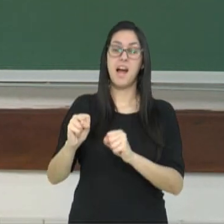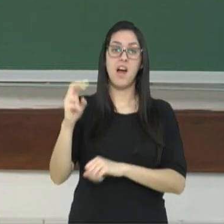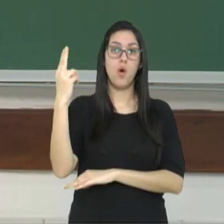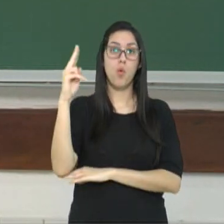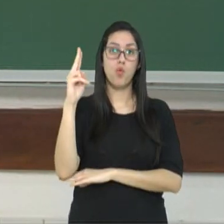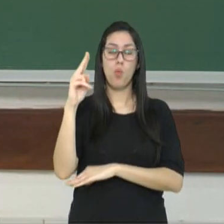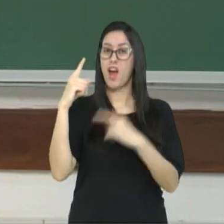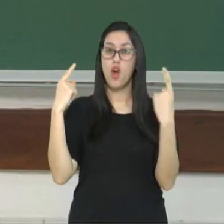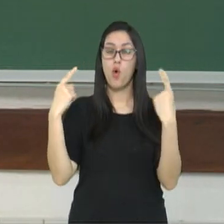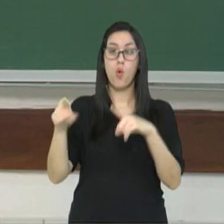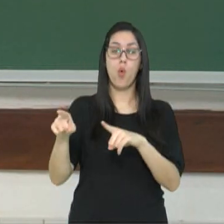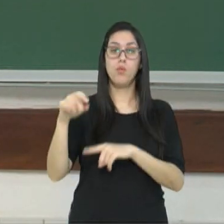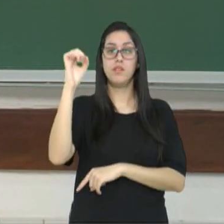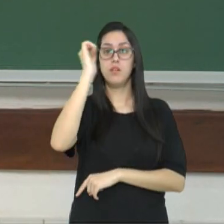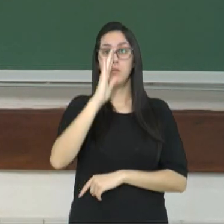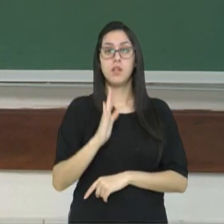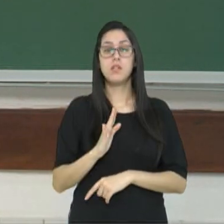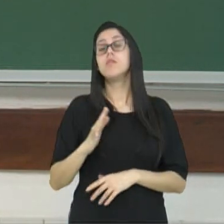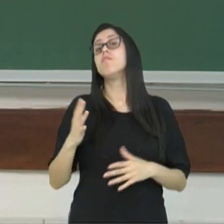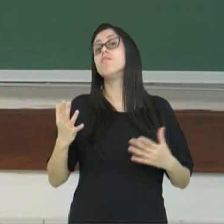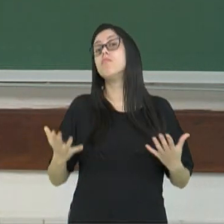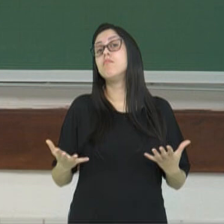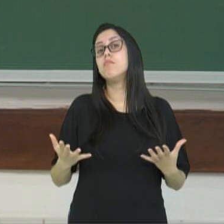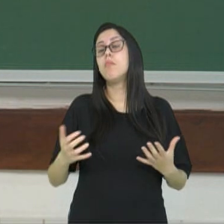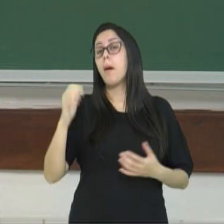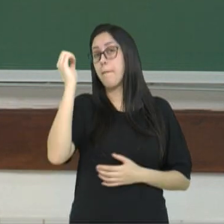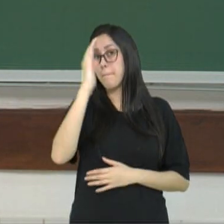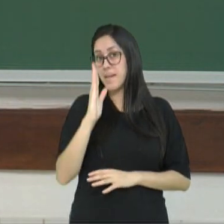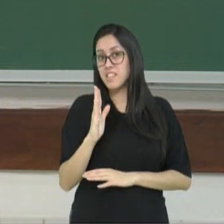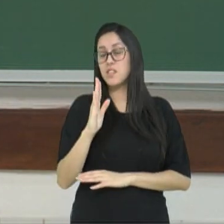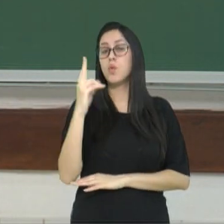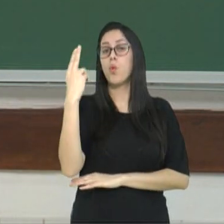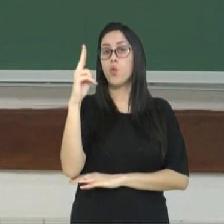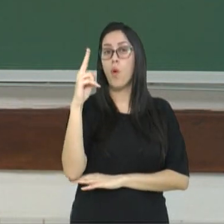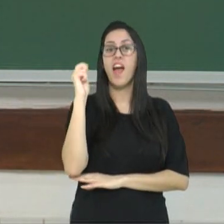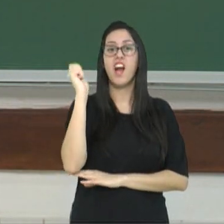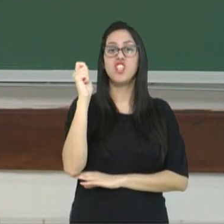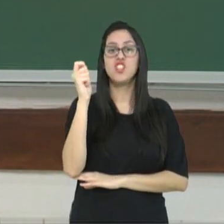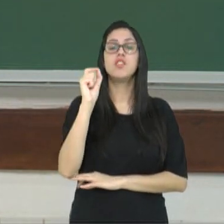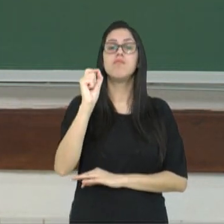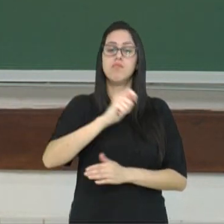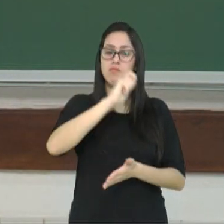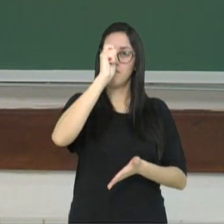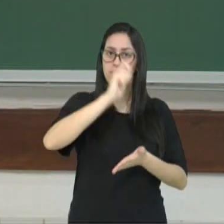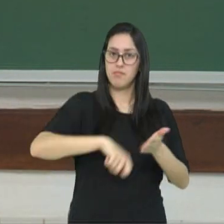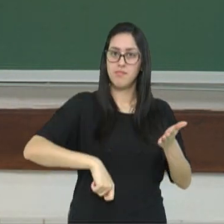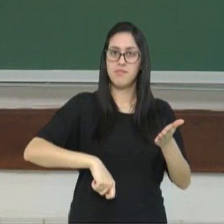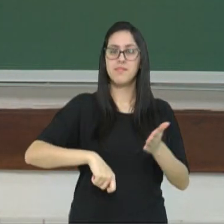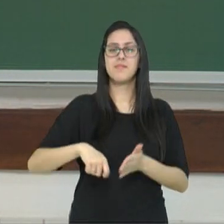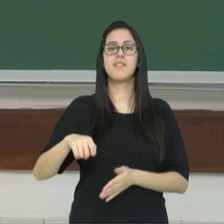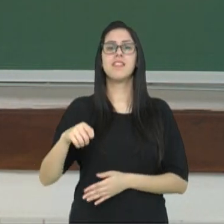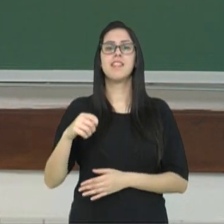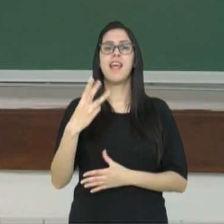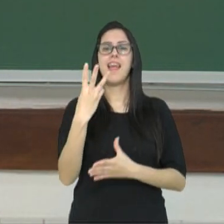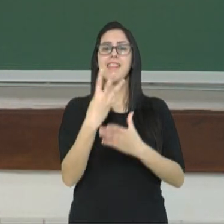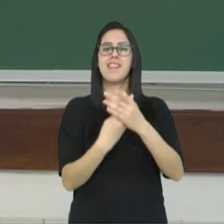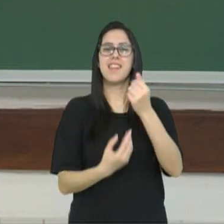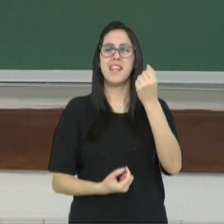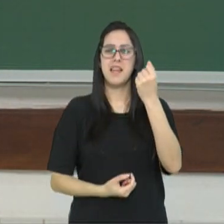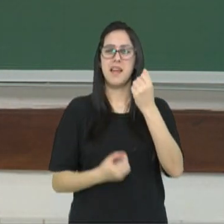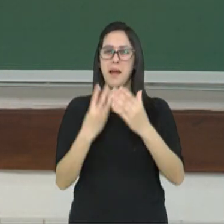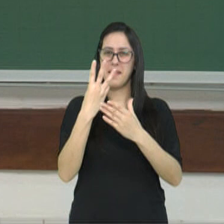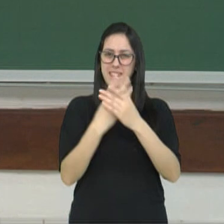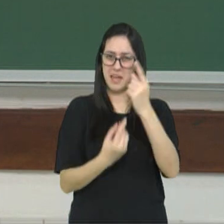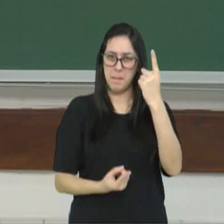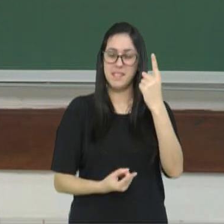o Brasil, o Uruguai e a Argentina, eles assinam o Tratado da Tríplice Aliança, o qual os